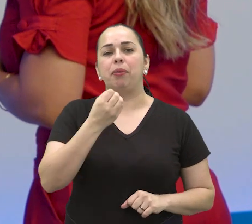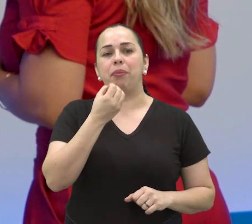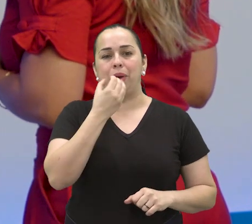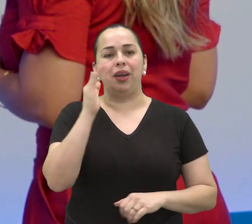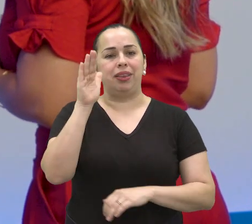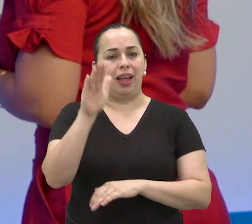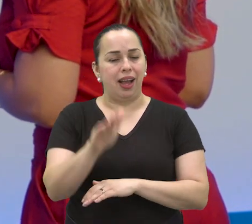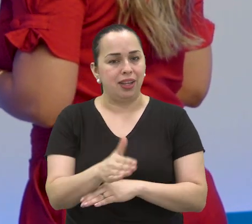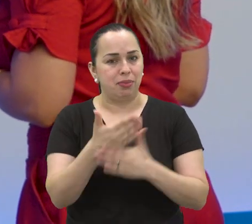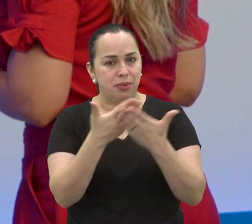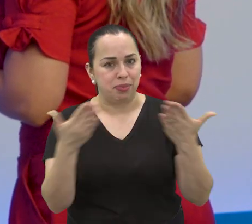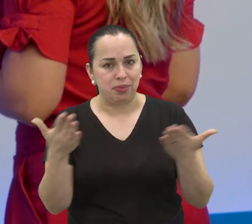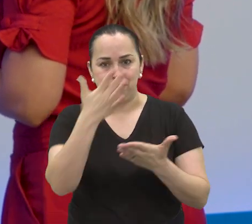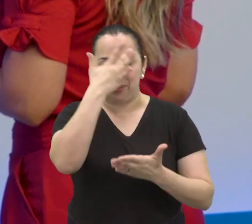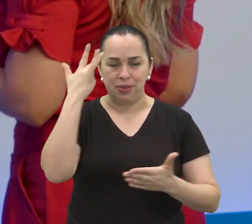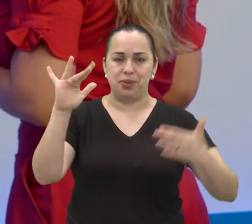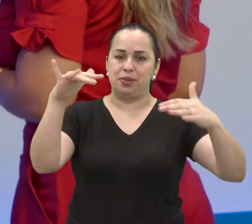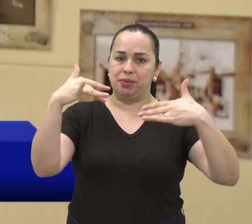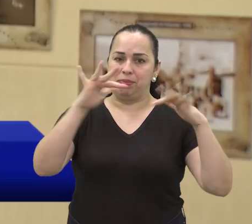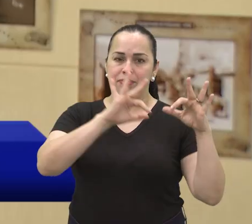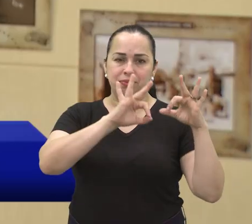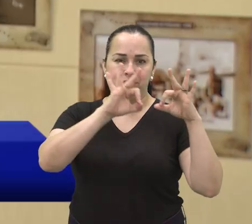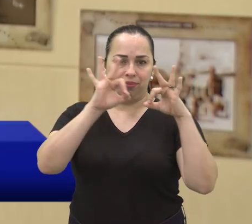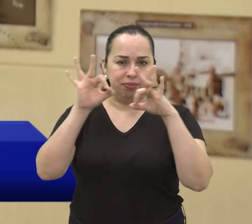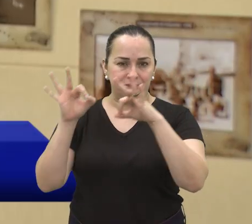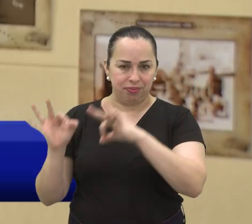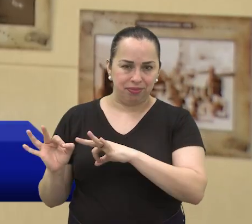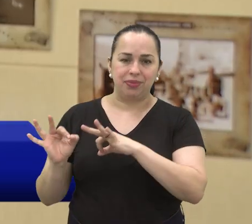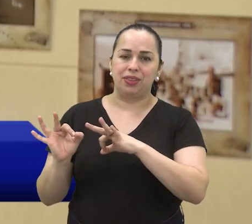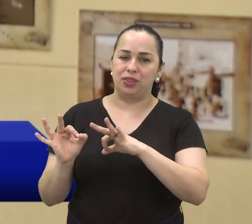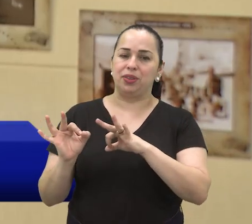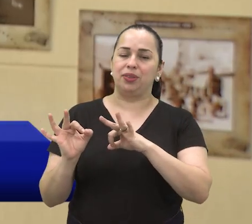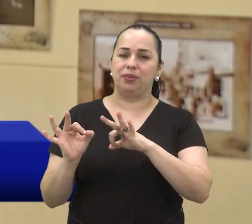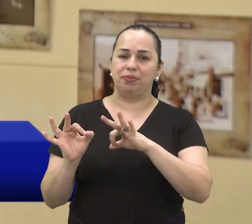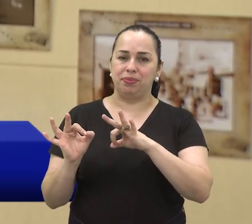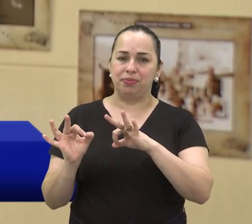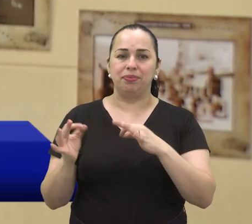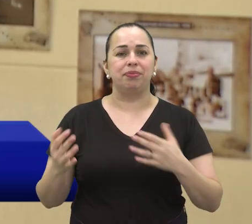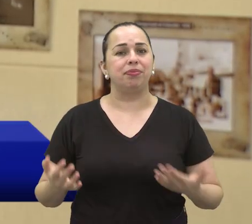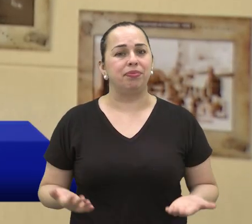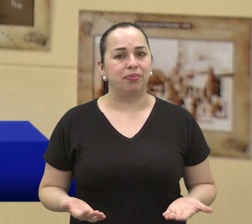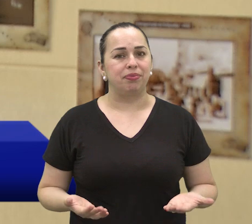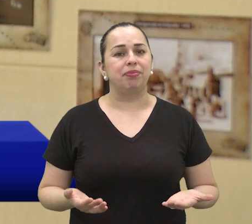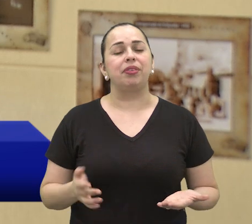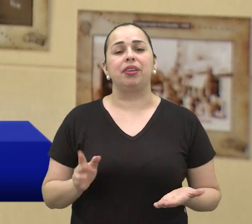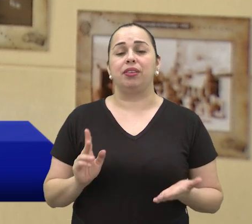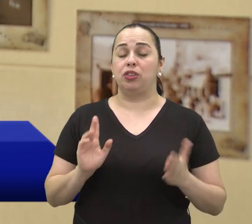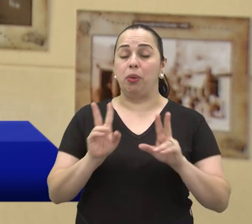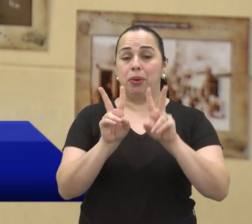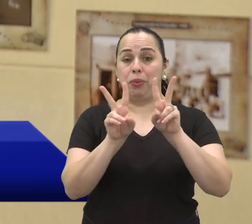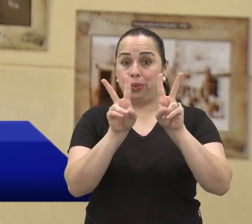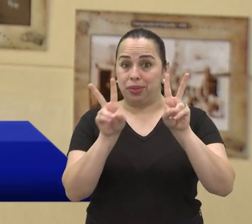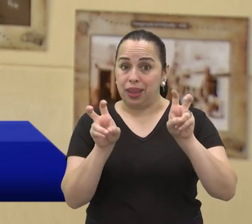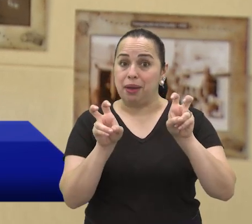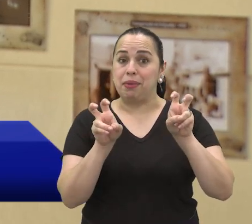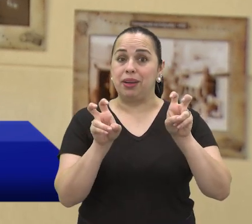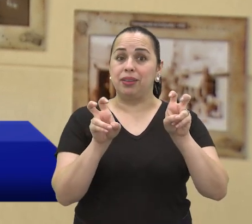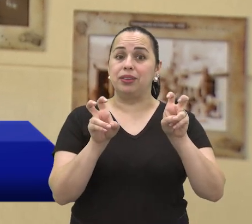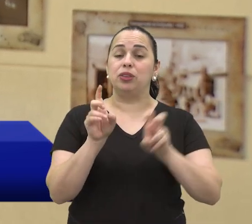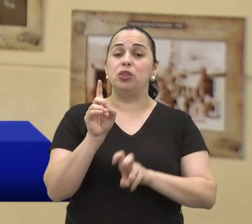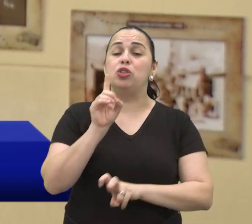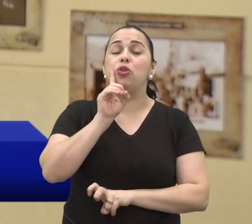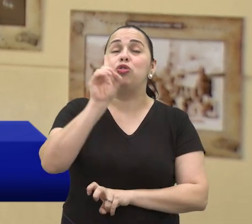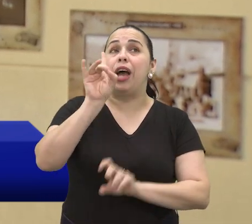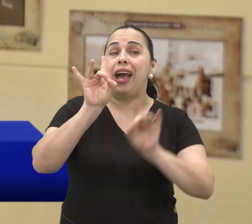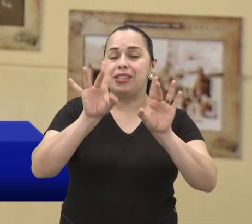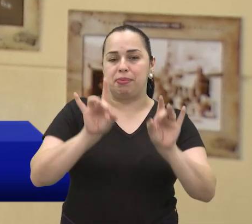Oi, Fran, boa tarde para você, boa tarde para todo mundo que está acompanhando o Boletim Legislativo. E ainda falando sobre o assunto Dia